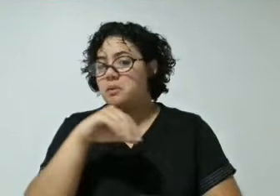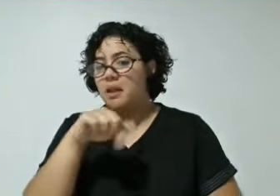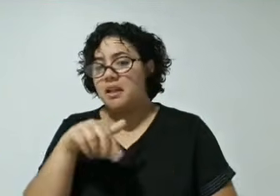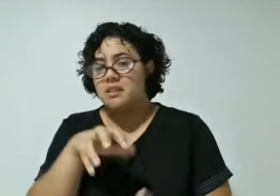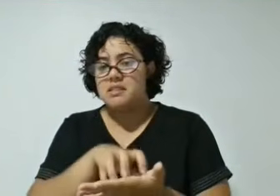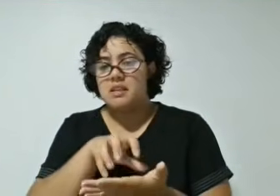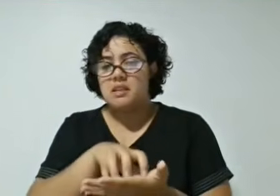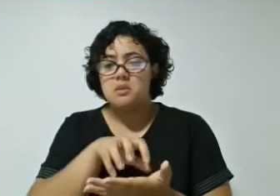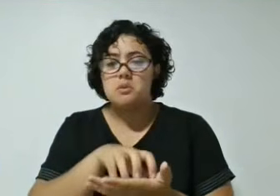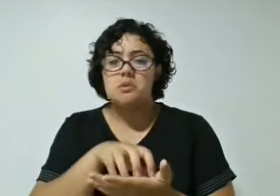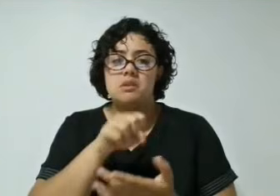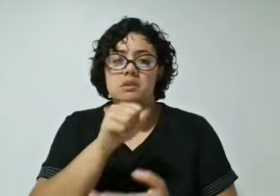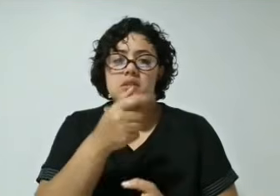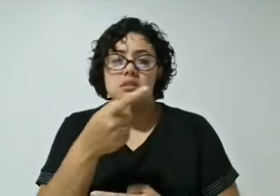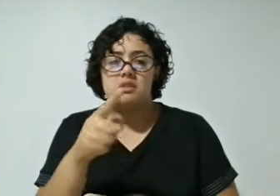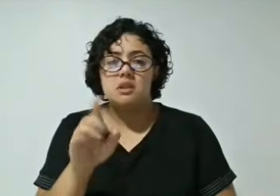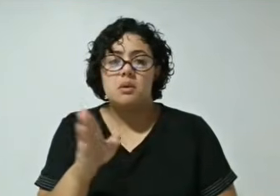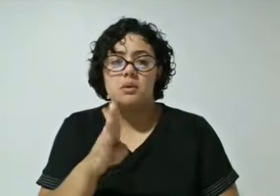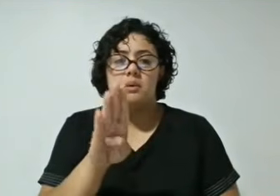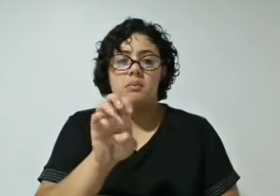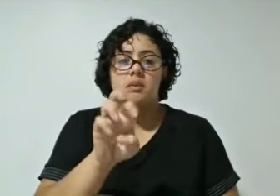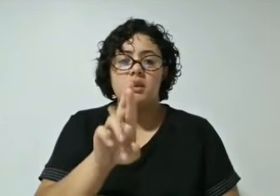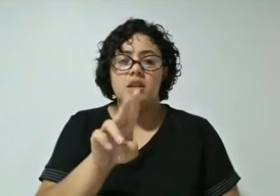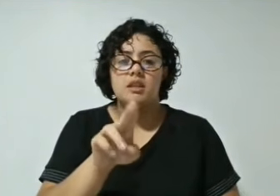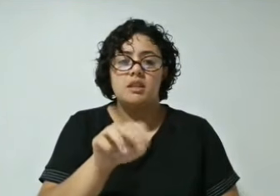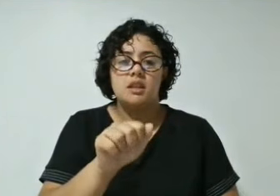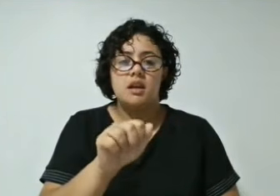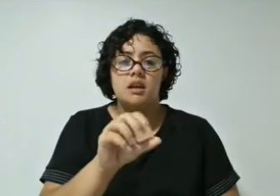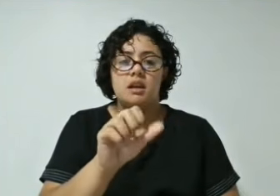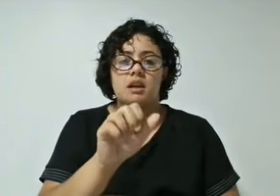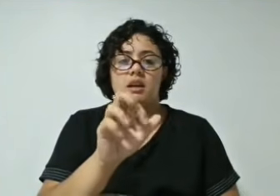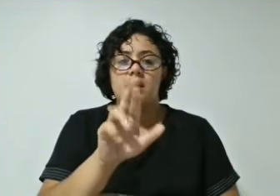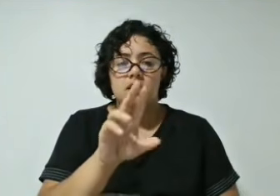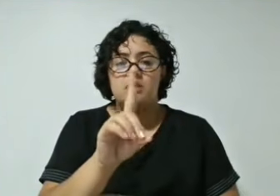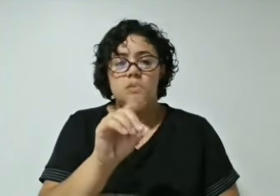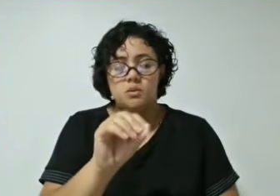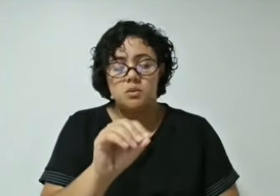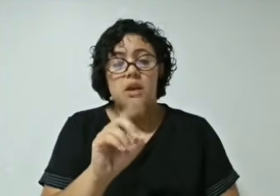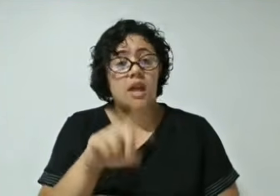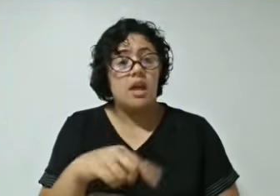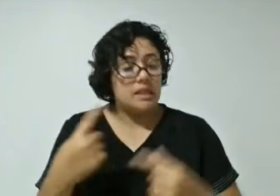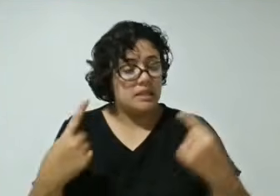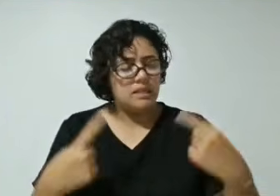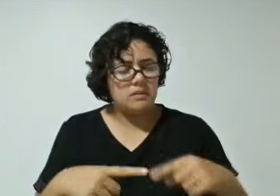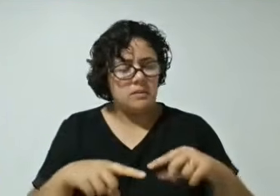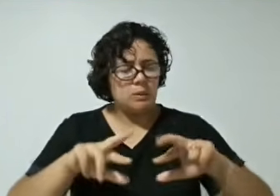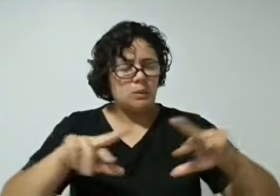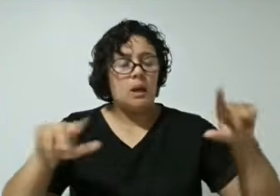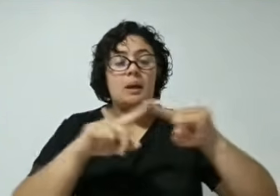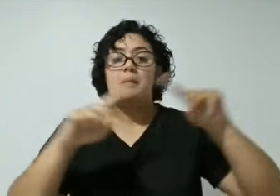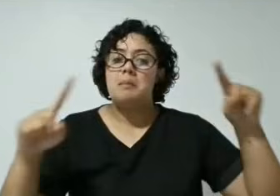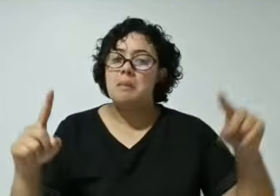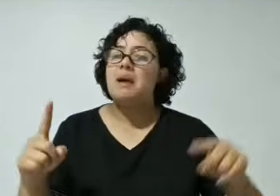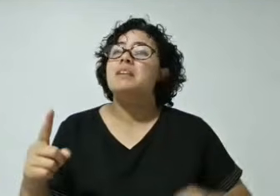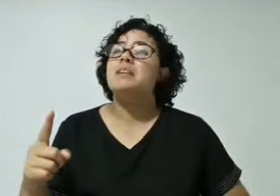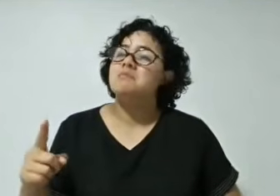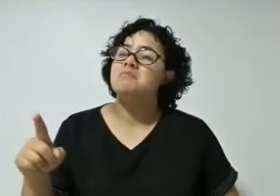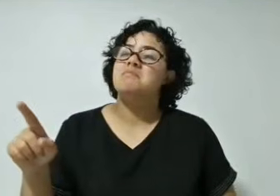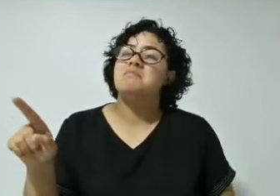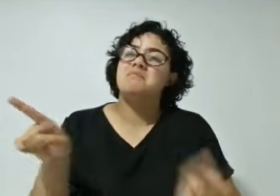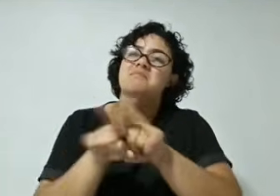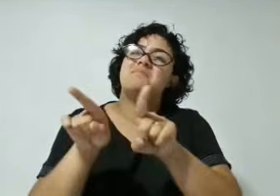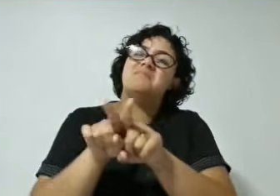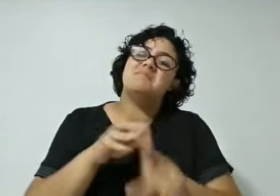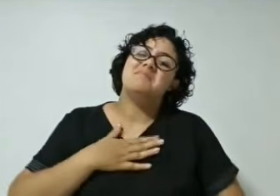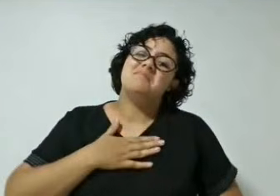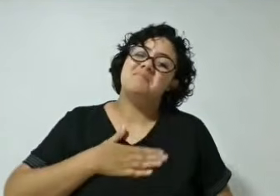ano de muitos desafios, mas também de muitas realizações, né? A gente conseguiu realizar o aniversário de 30 anos em